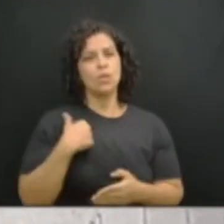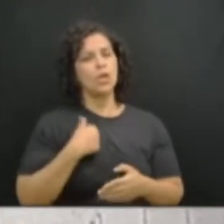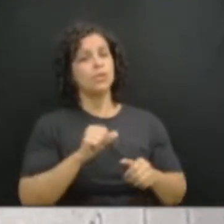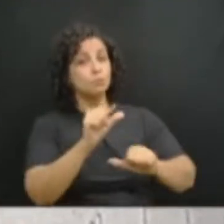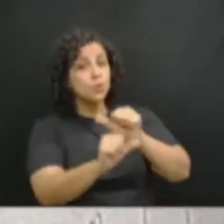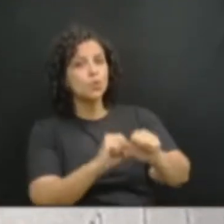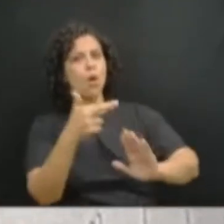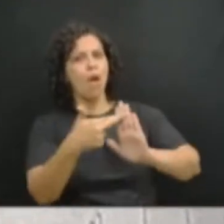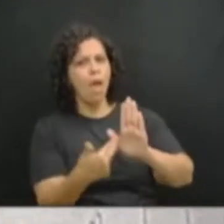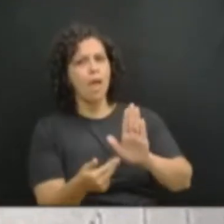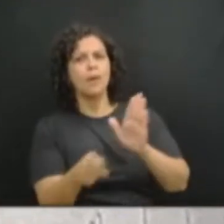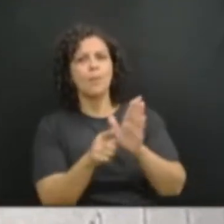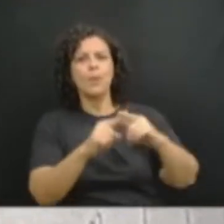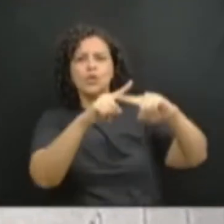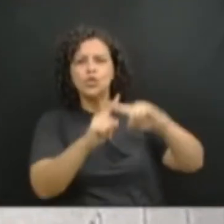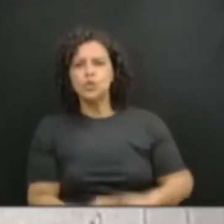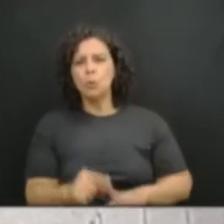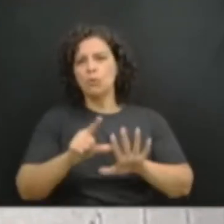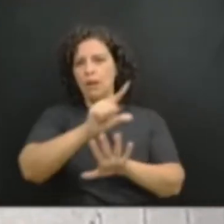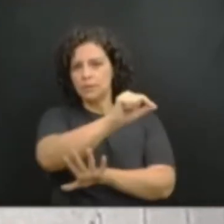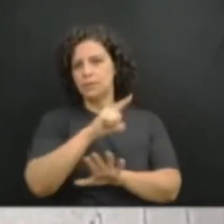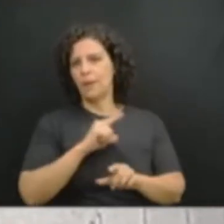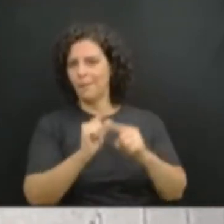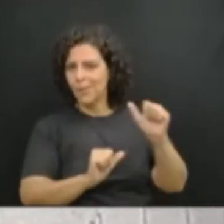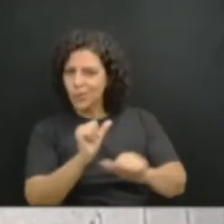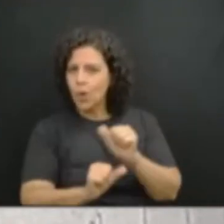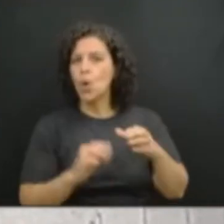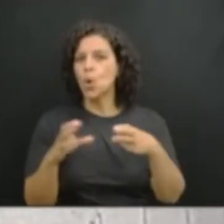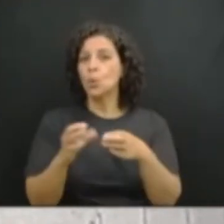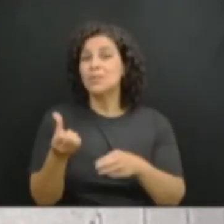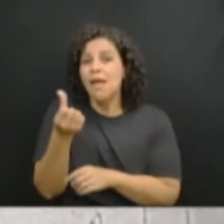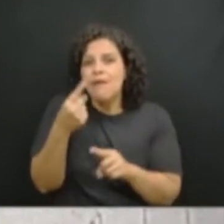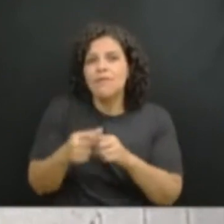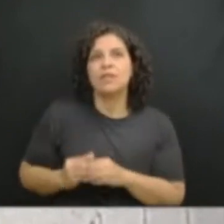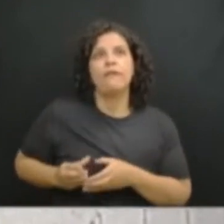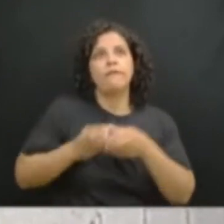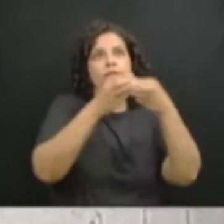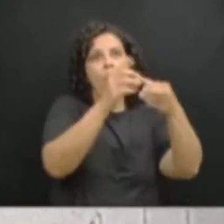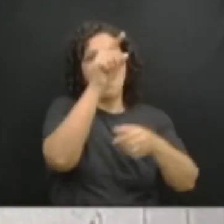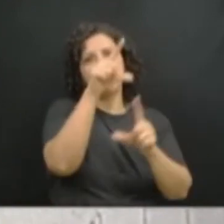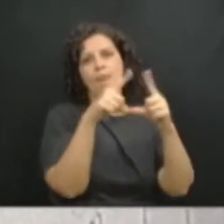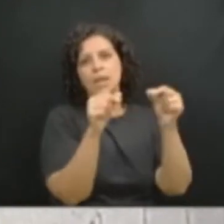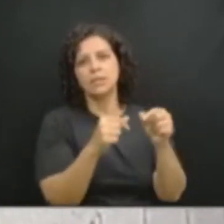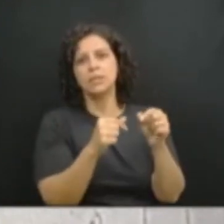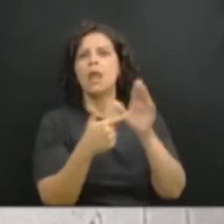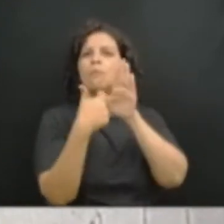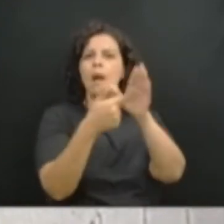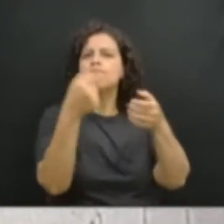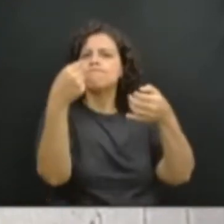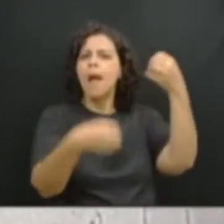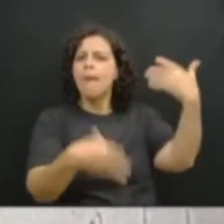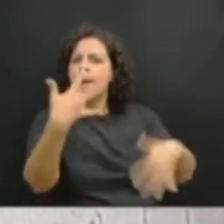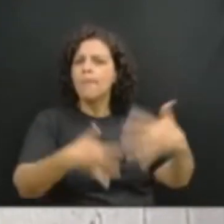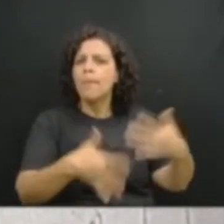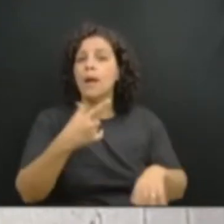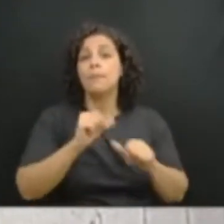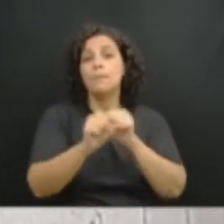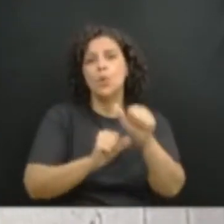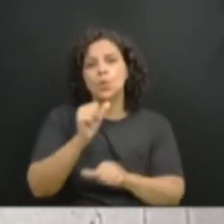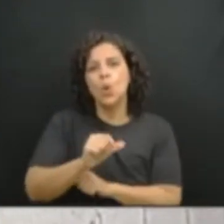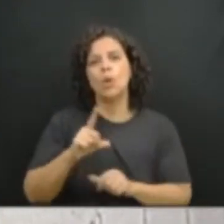6 vezes, à frente parlamentar do pedágio, representando essa casa. E o que aconteceu? Foi do 1% para